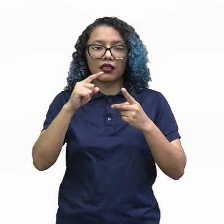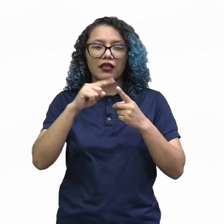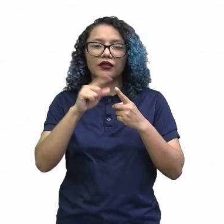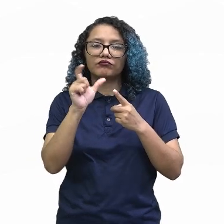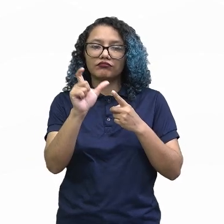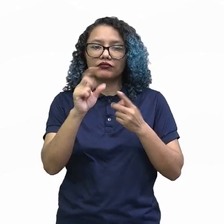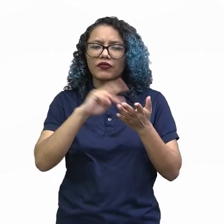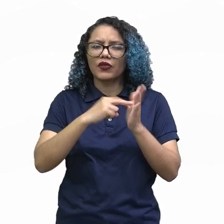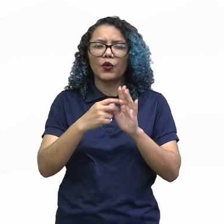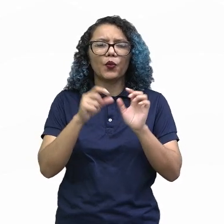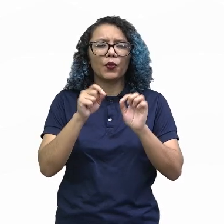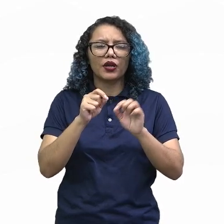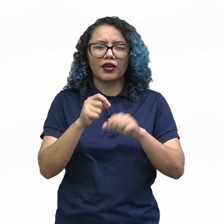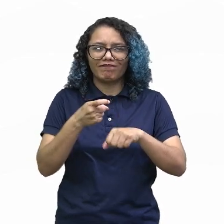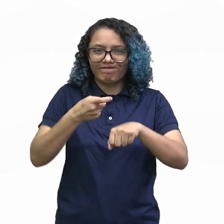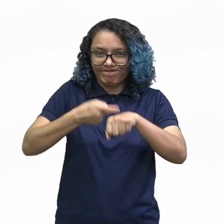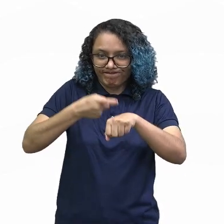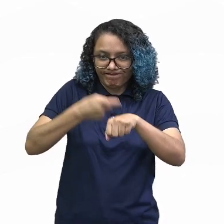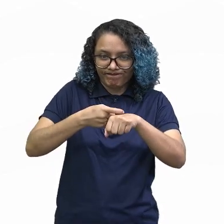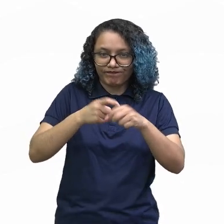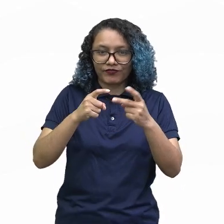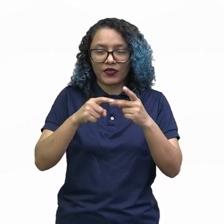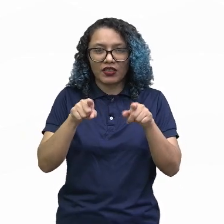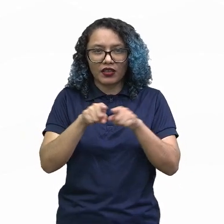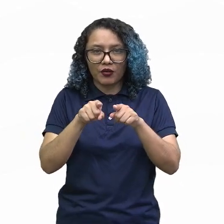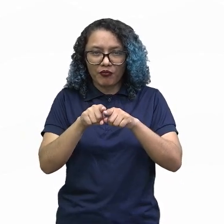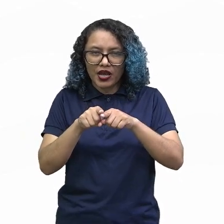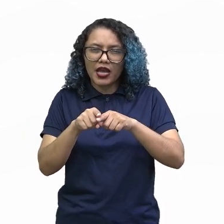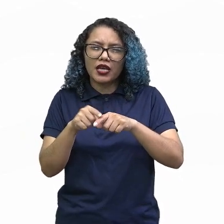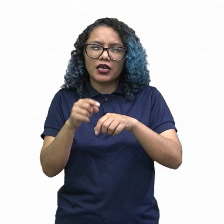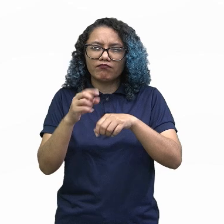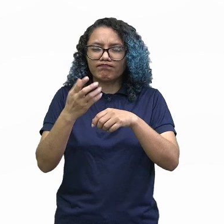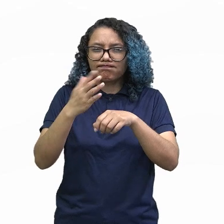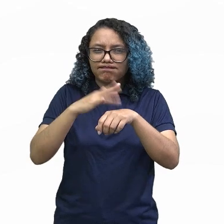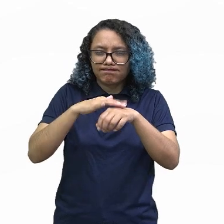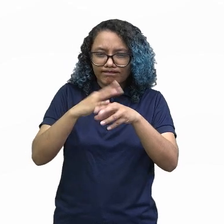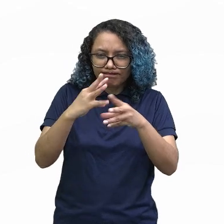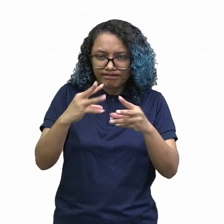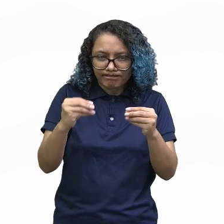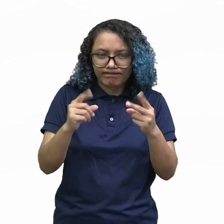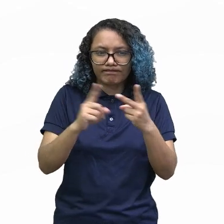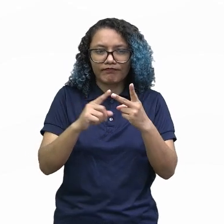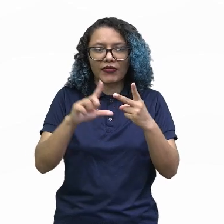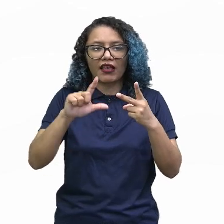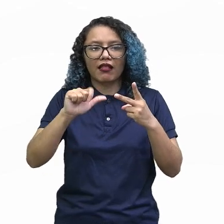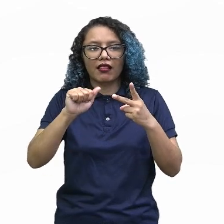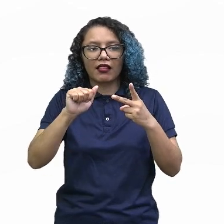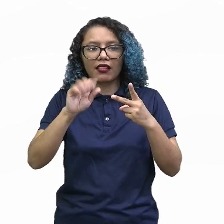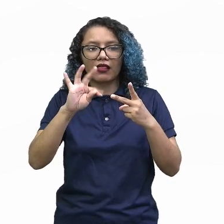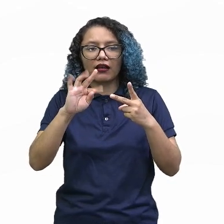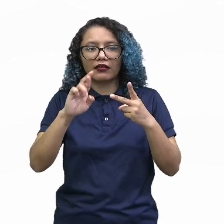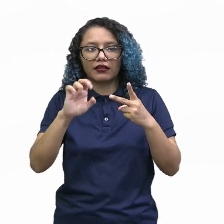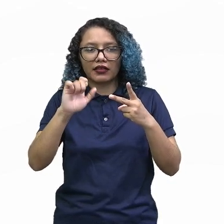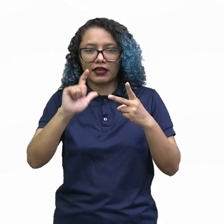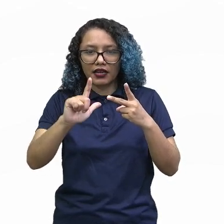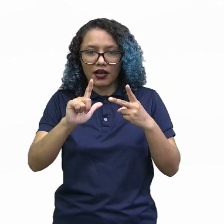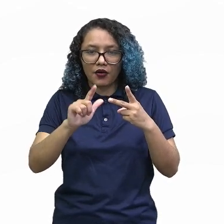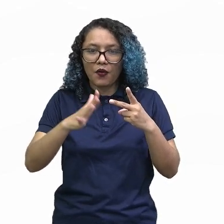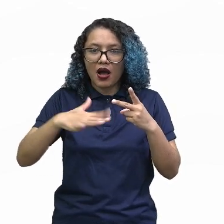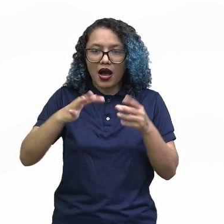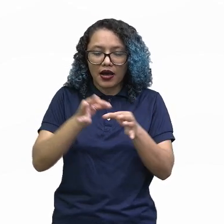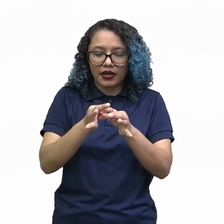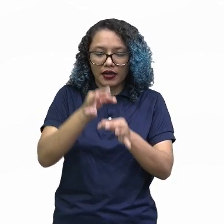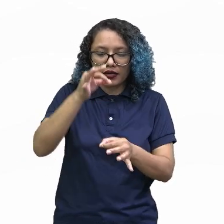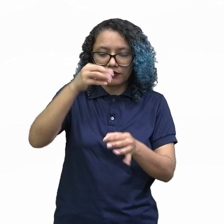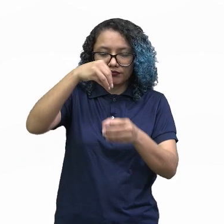o endurecimento e a cicatrização. A lateral, endurecimento da porção